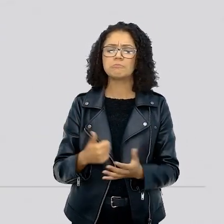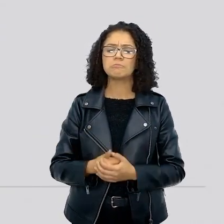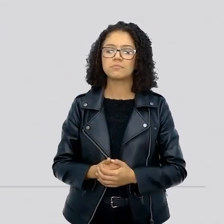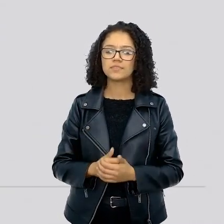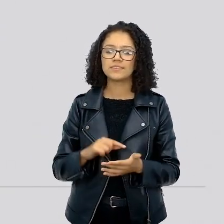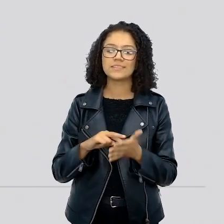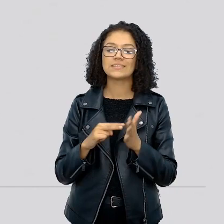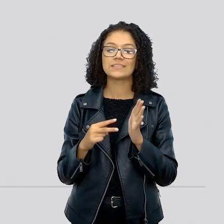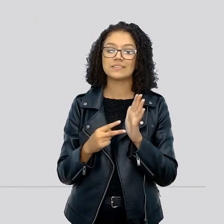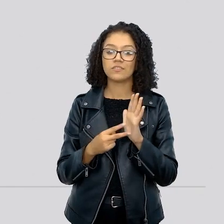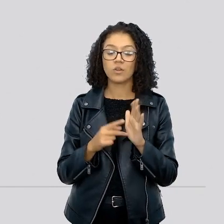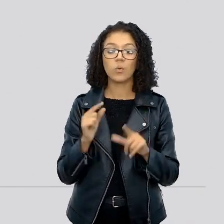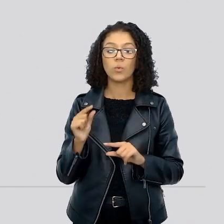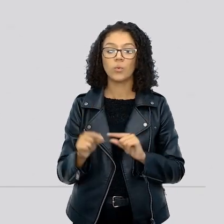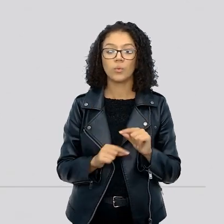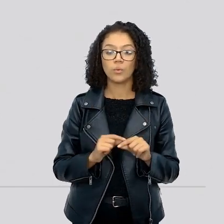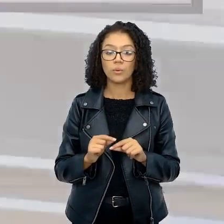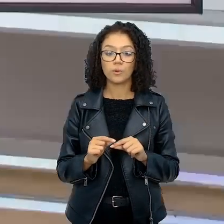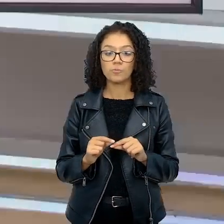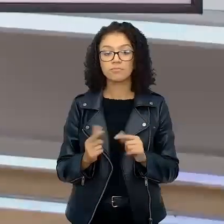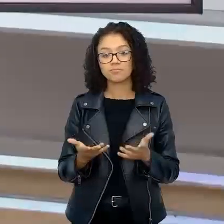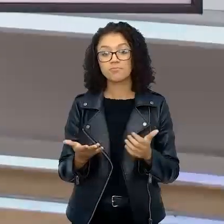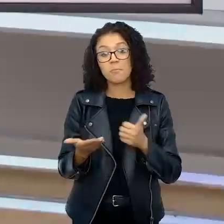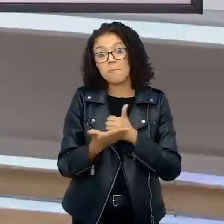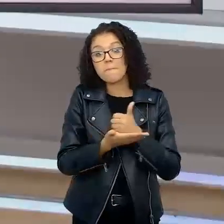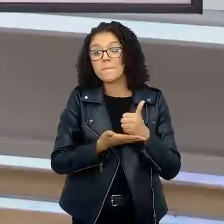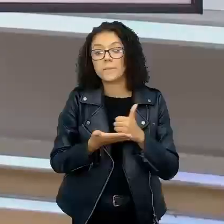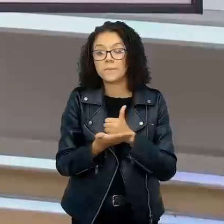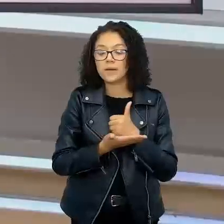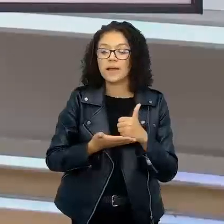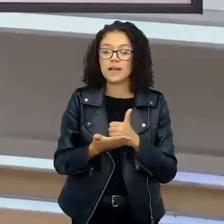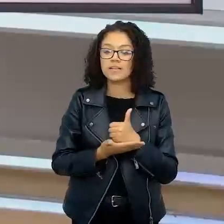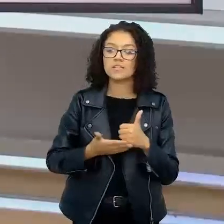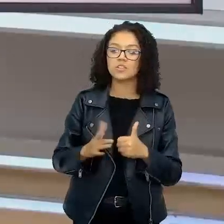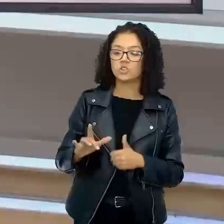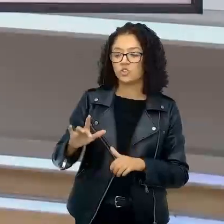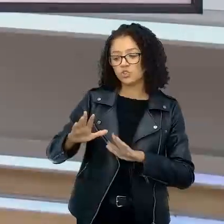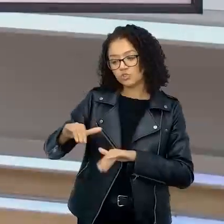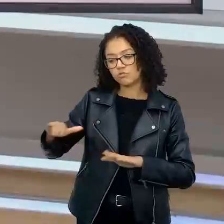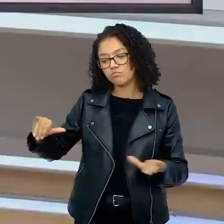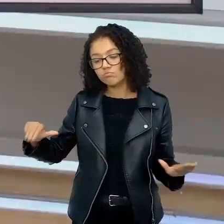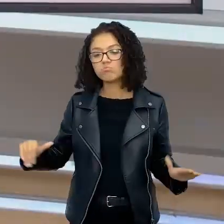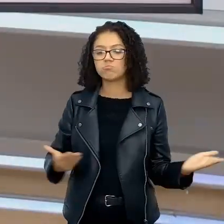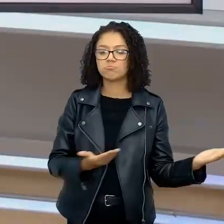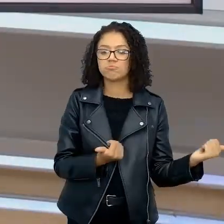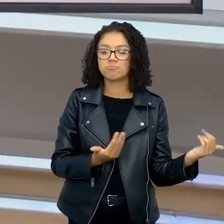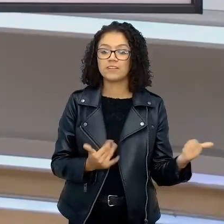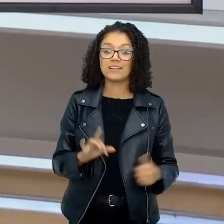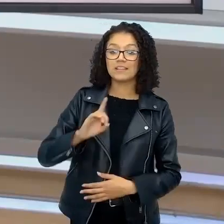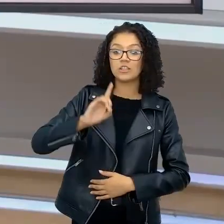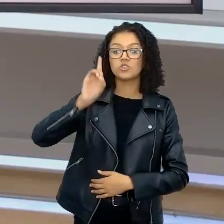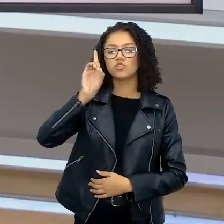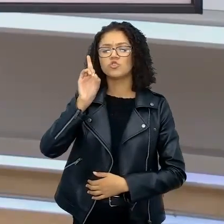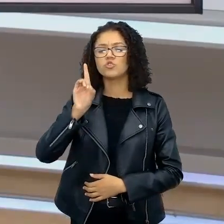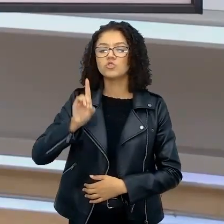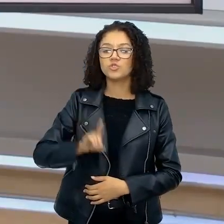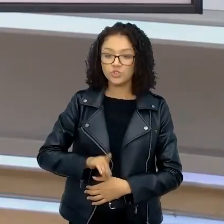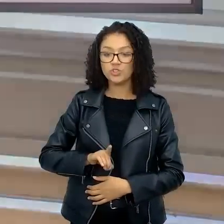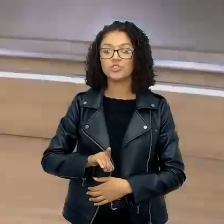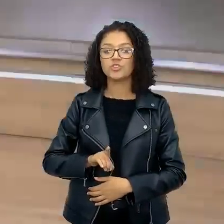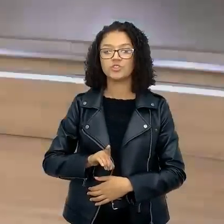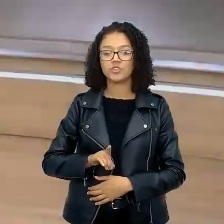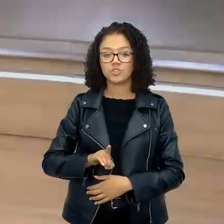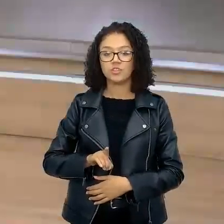ele consolida, na verdade, a garantia de direitos de crianças e adolescentes, a efetivação da